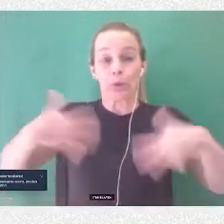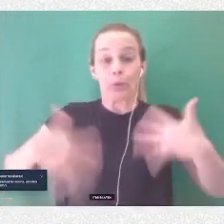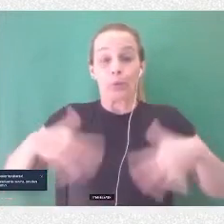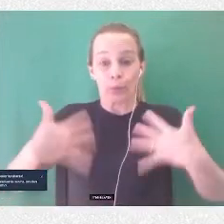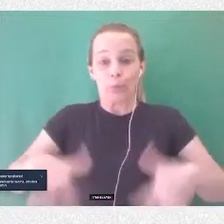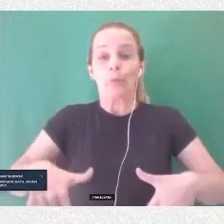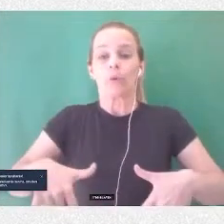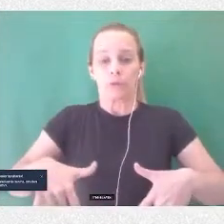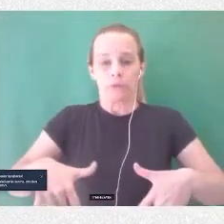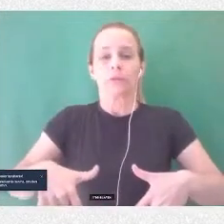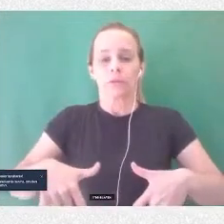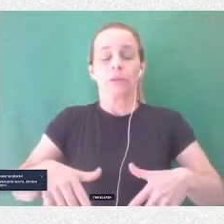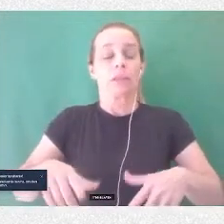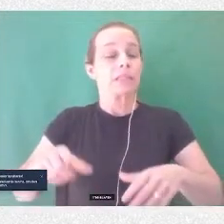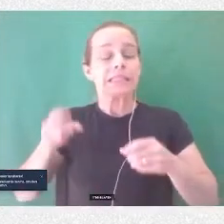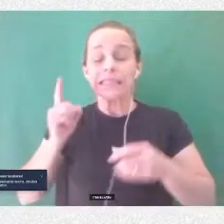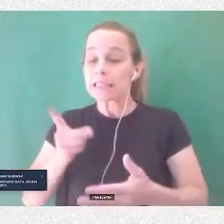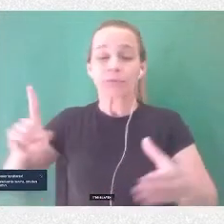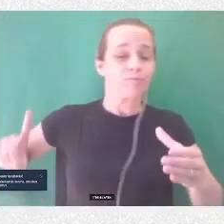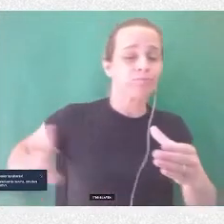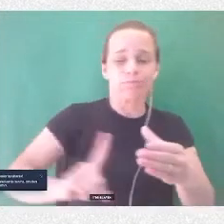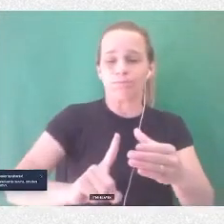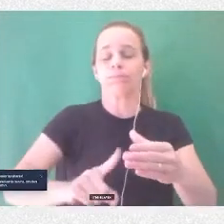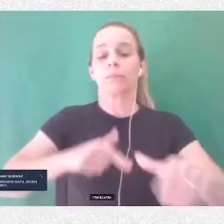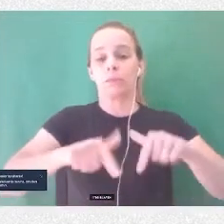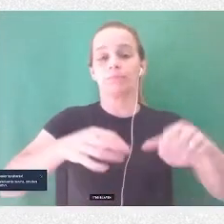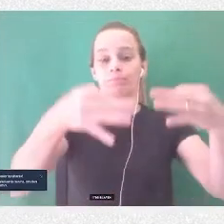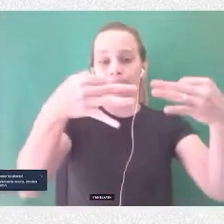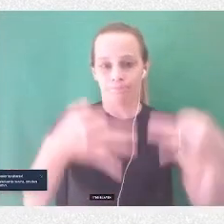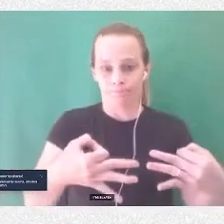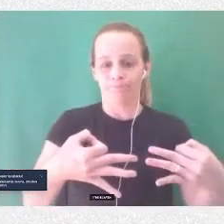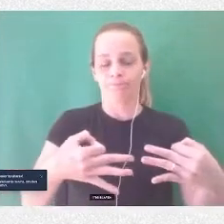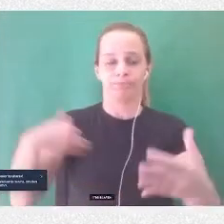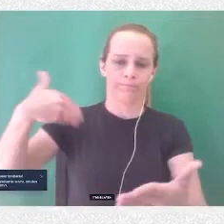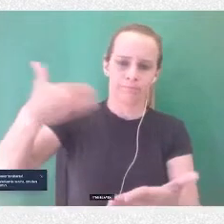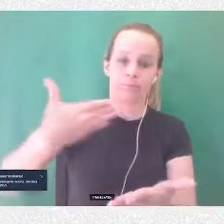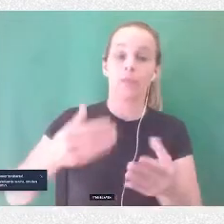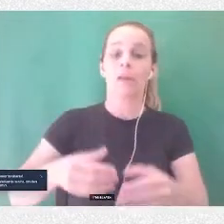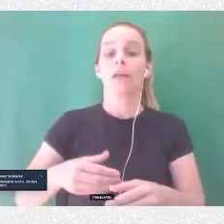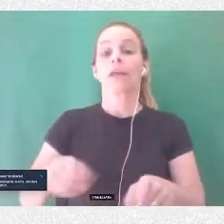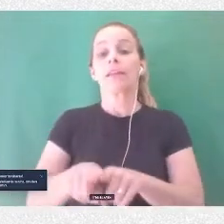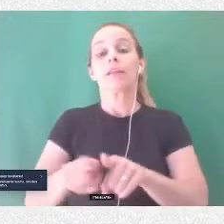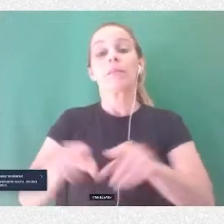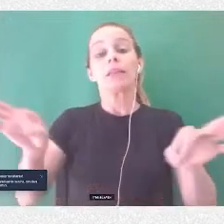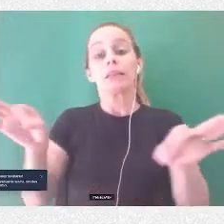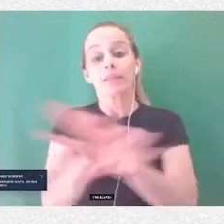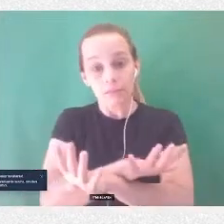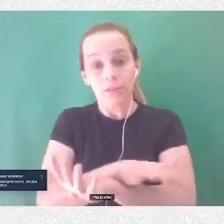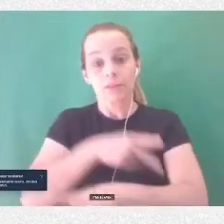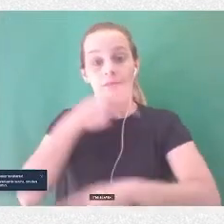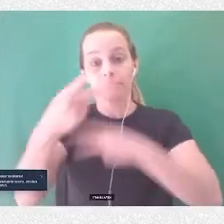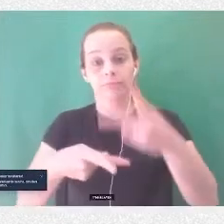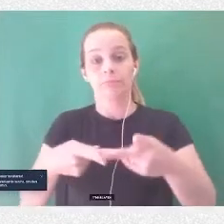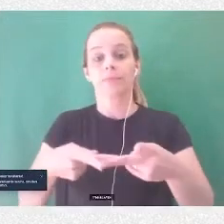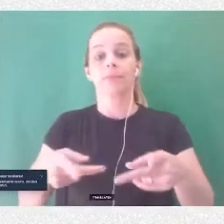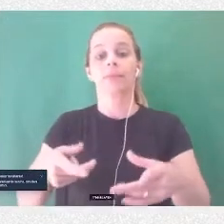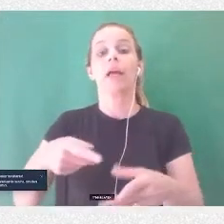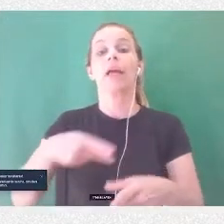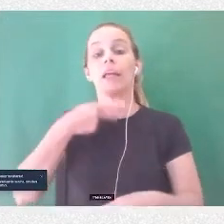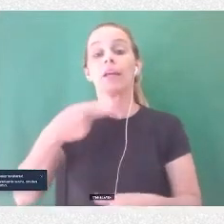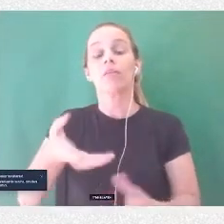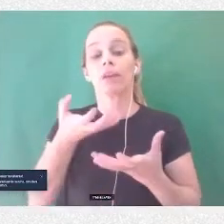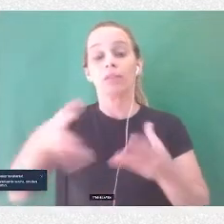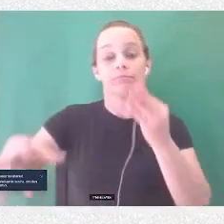muito comprometida, desde janeiro, quando iniciamos esse processo. E, por fim, eu gostaria de afirmar e fazer uma